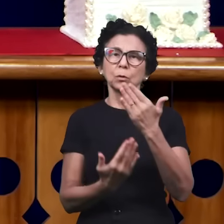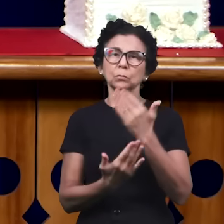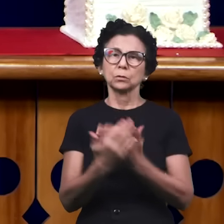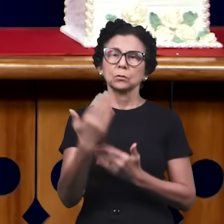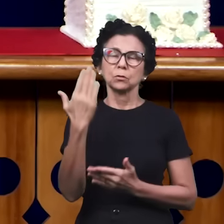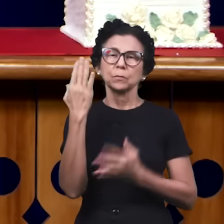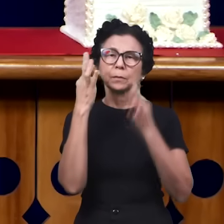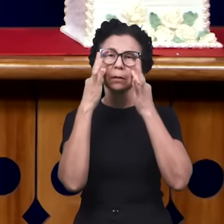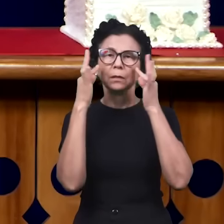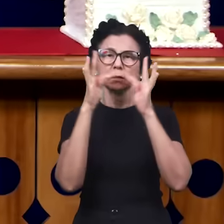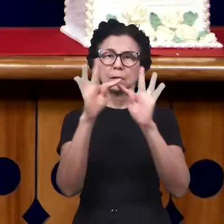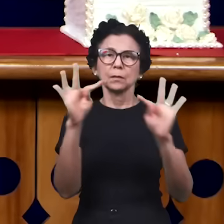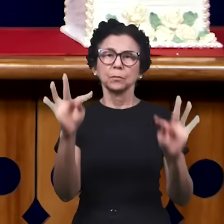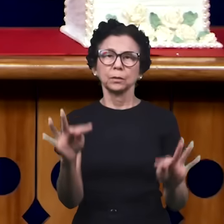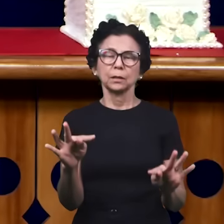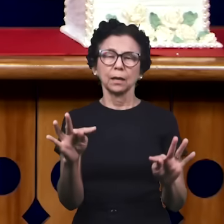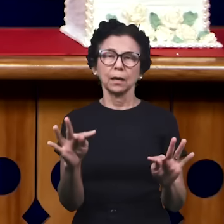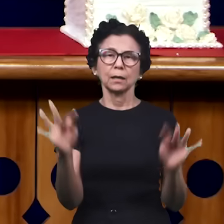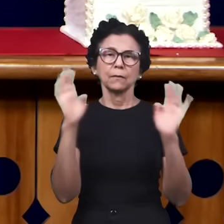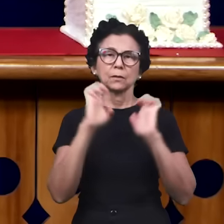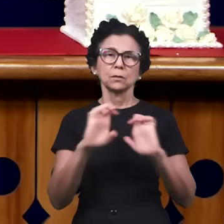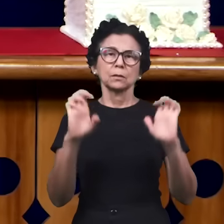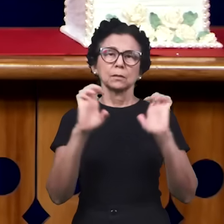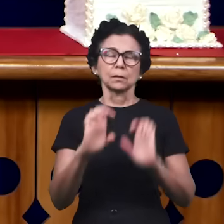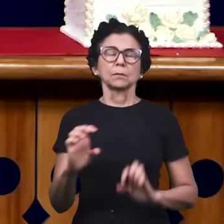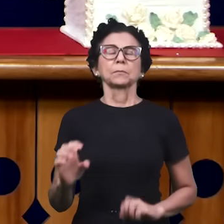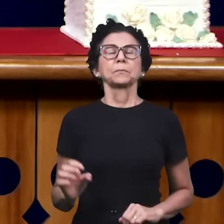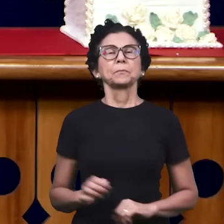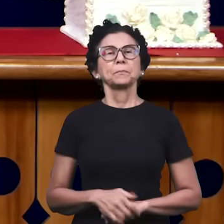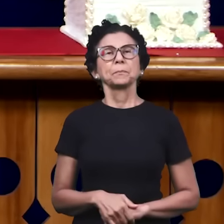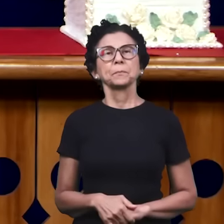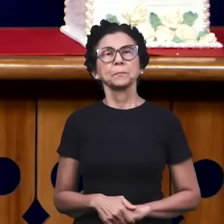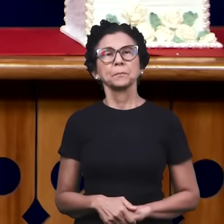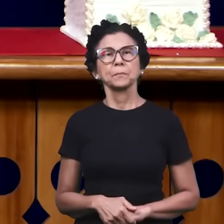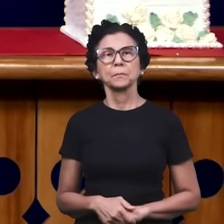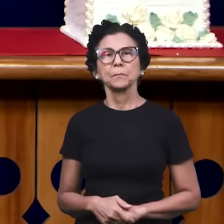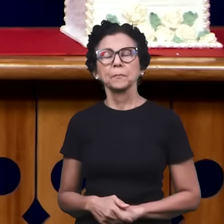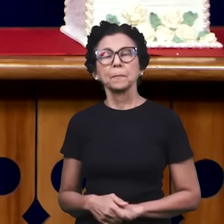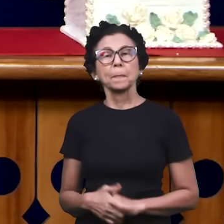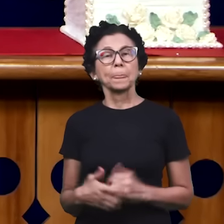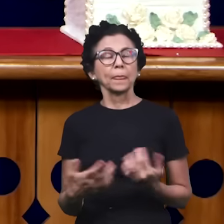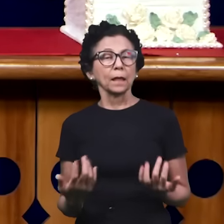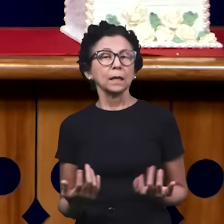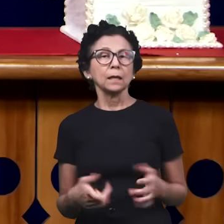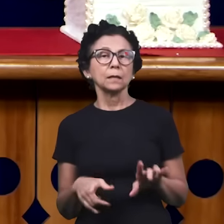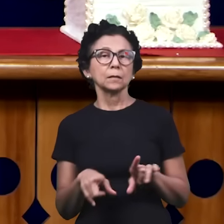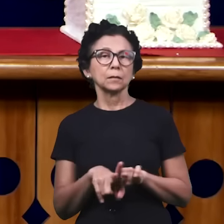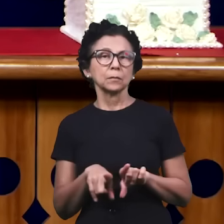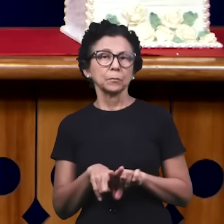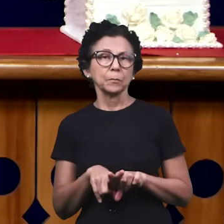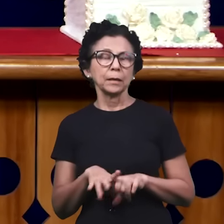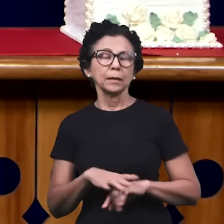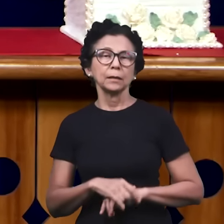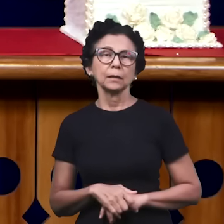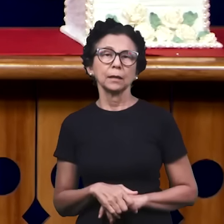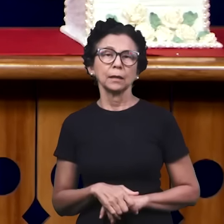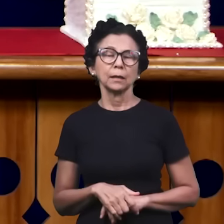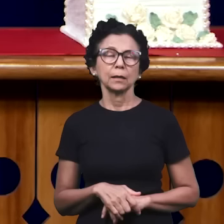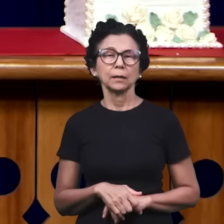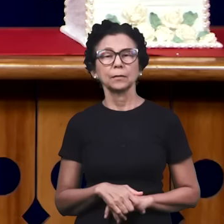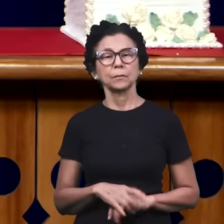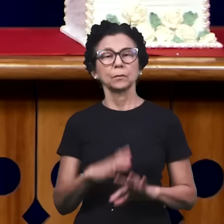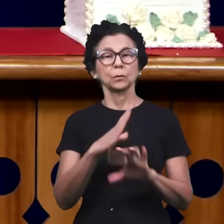você estiver. E isso implica isso muito na nossa vida no culto